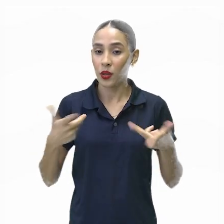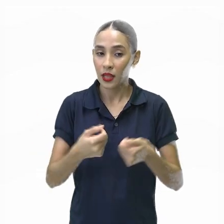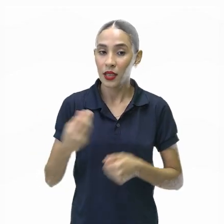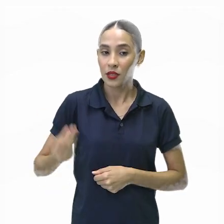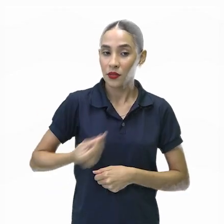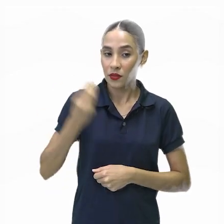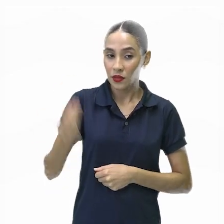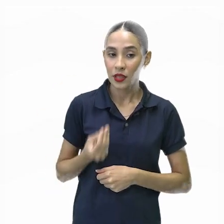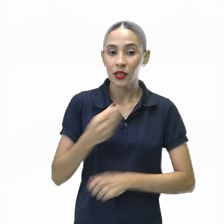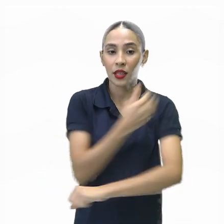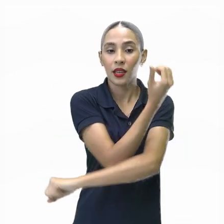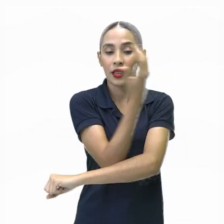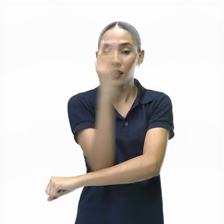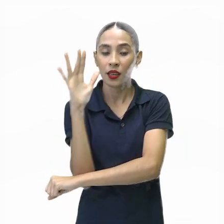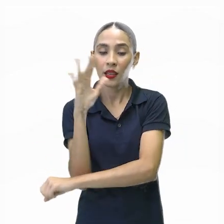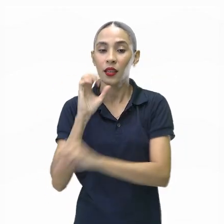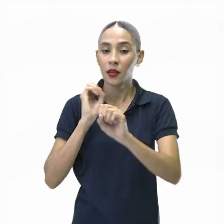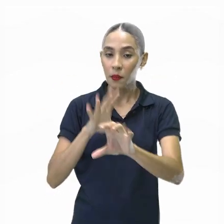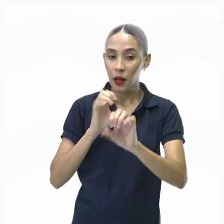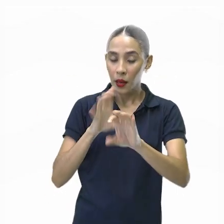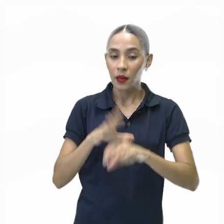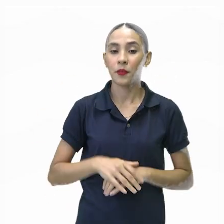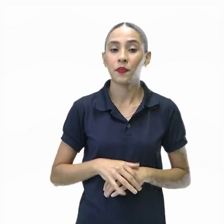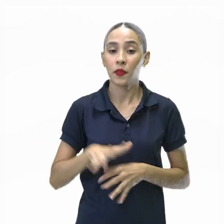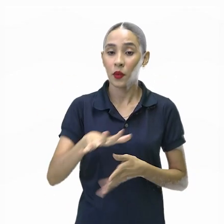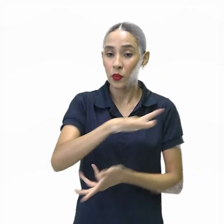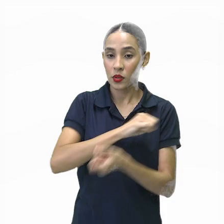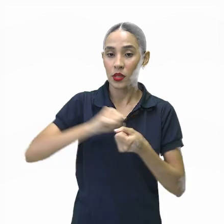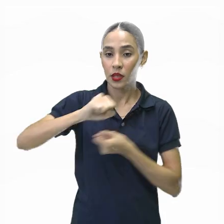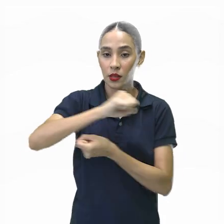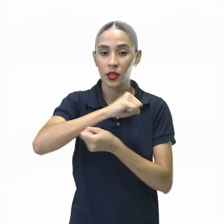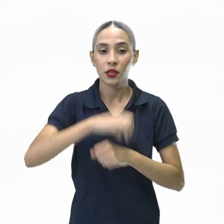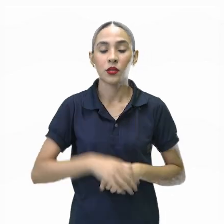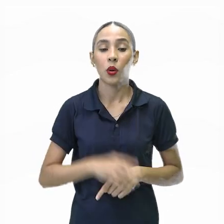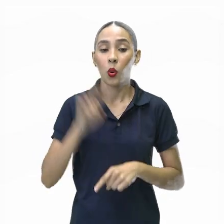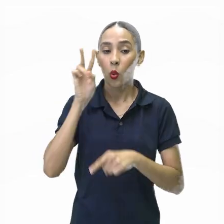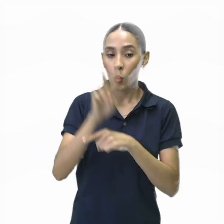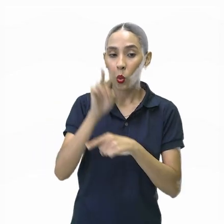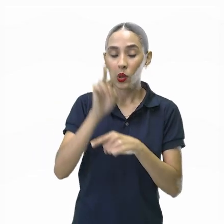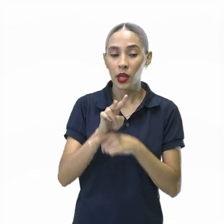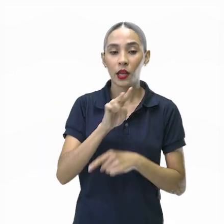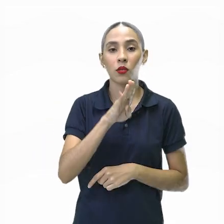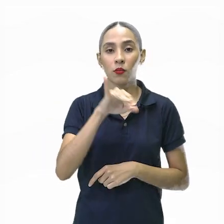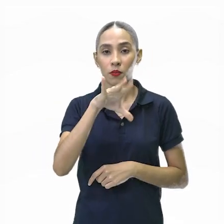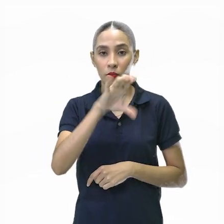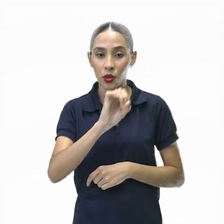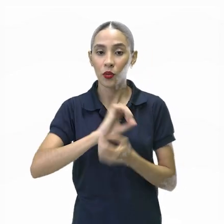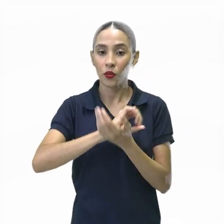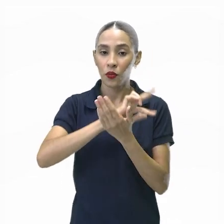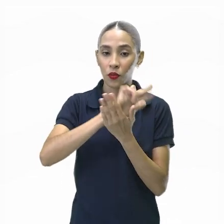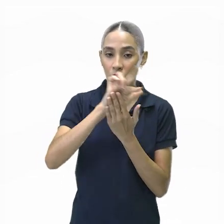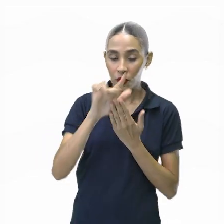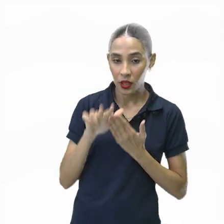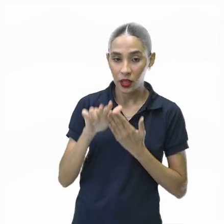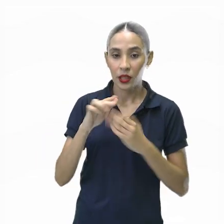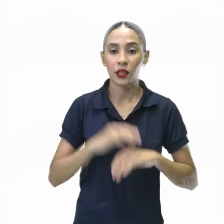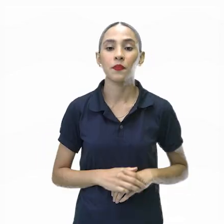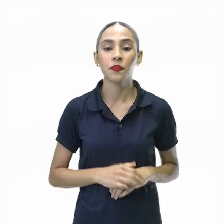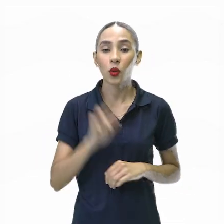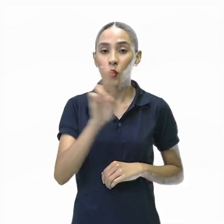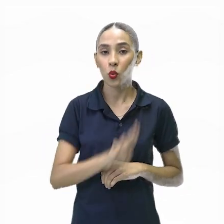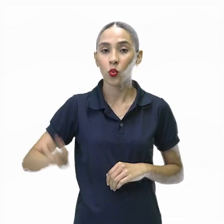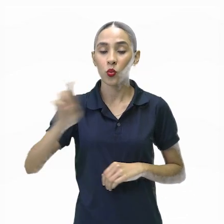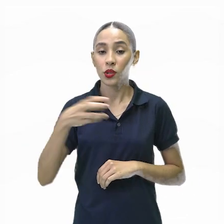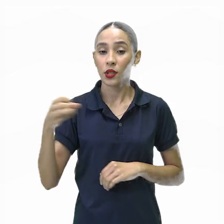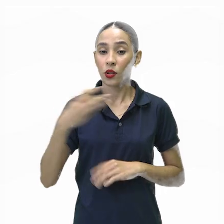e bem-estar, educação ambiental, sustentabilidade e preservação da